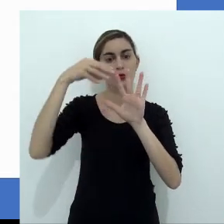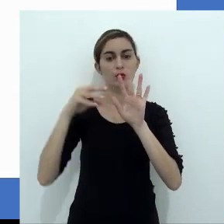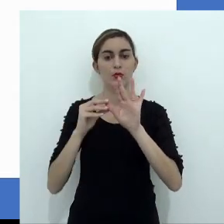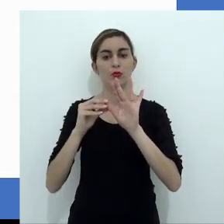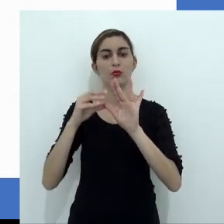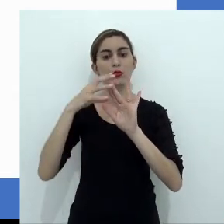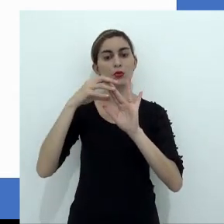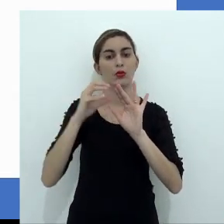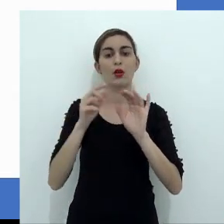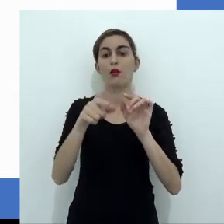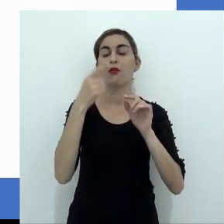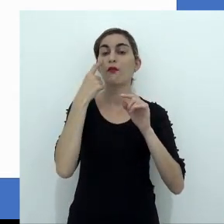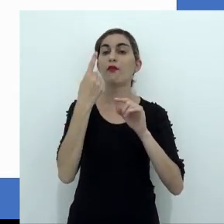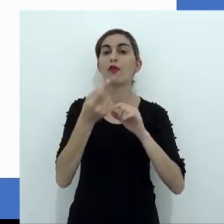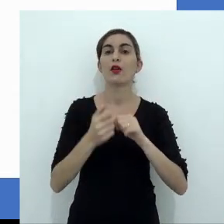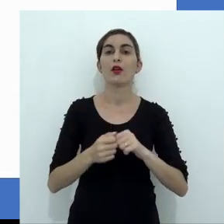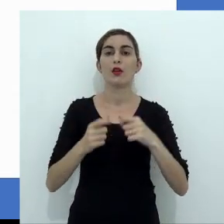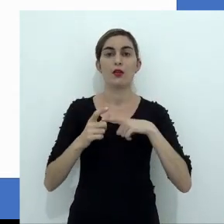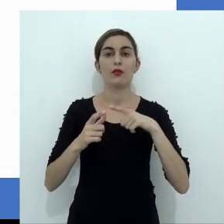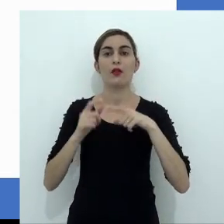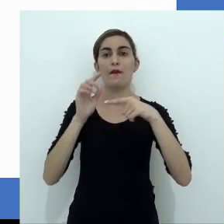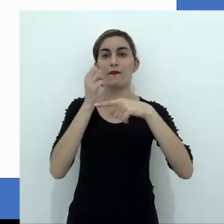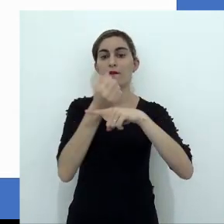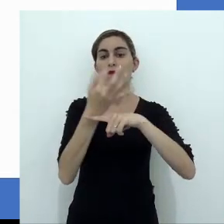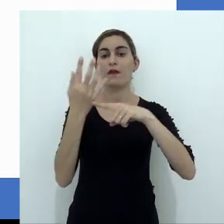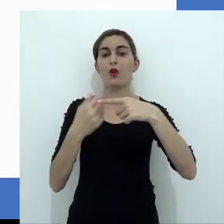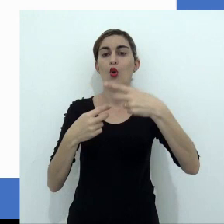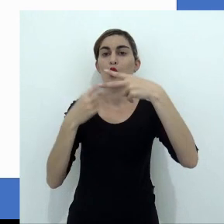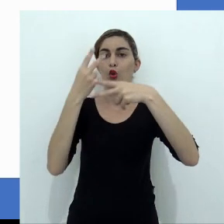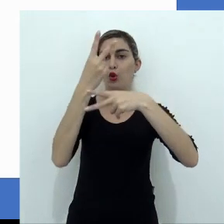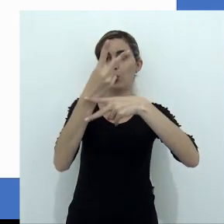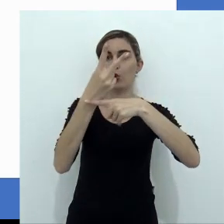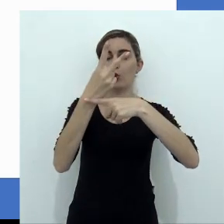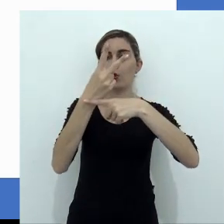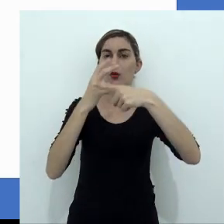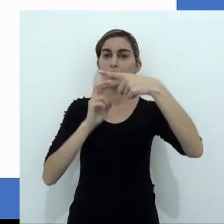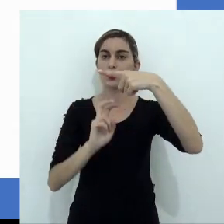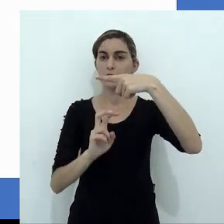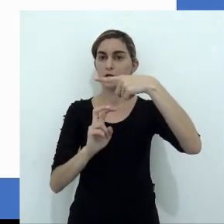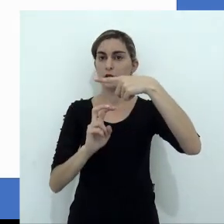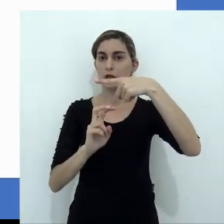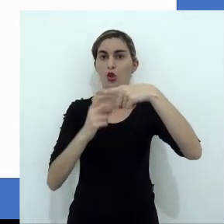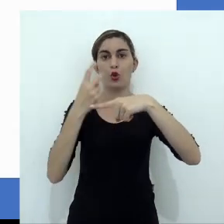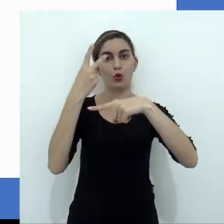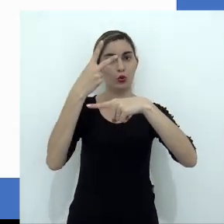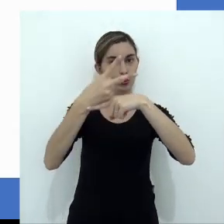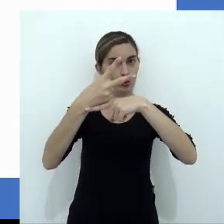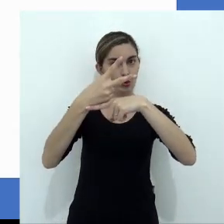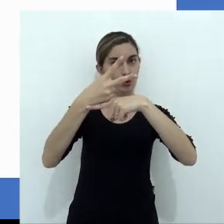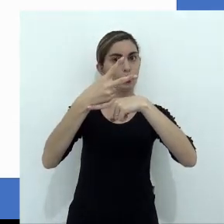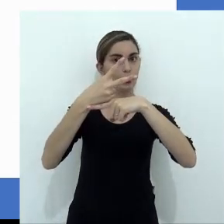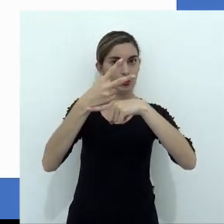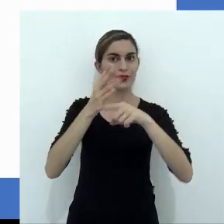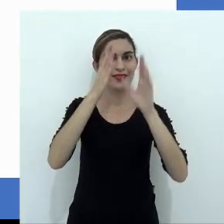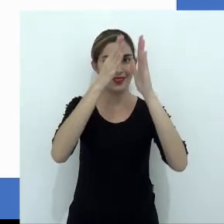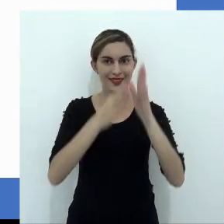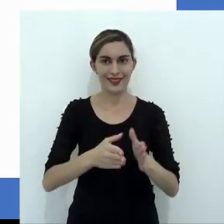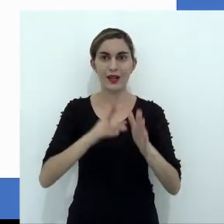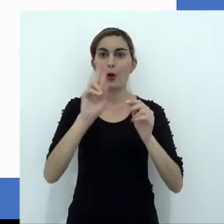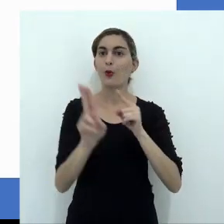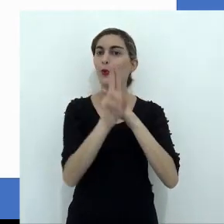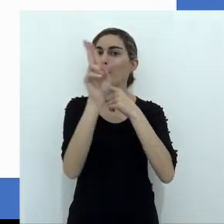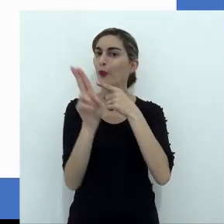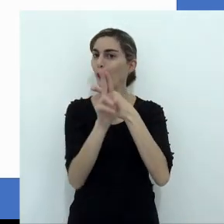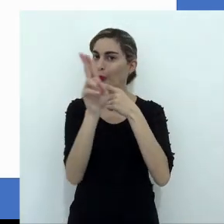nós temos aí na nossa tela a nossa fraçãozinha aí, 2/5. O 2 você escreve em cima, aquela parte que